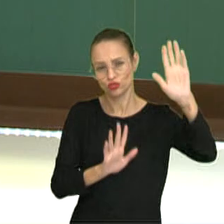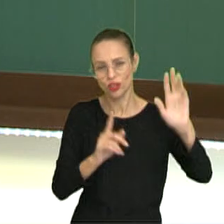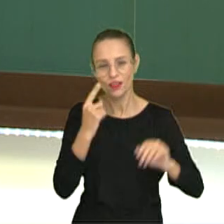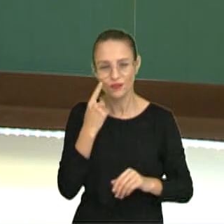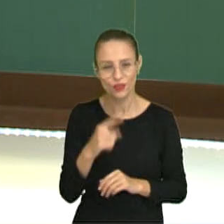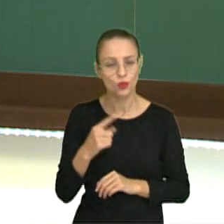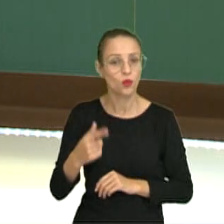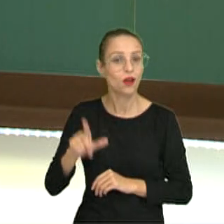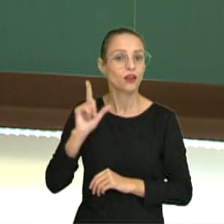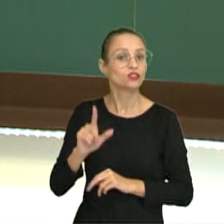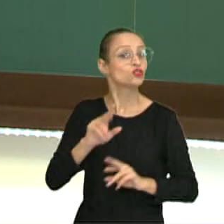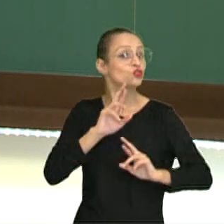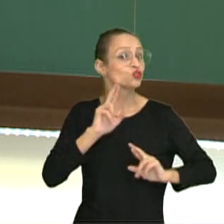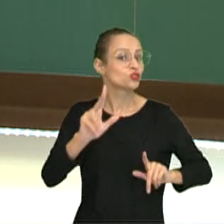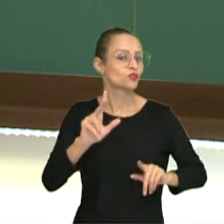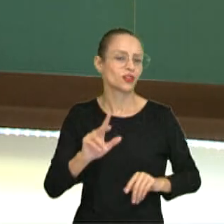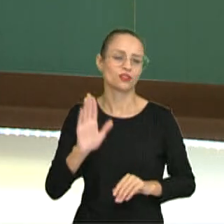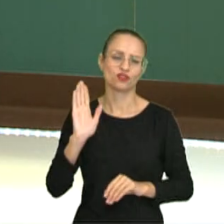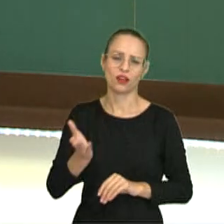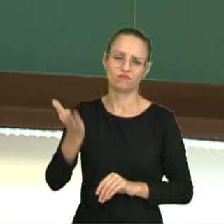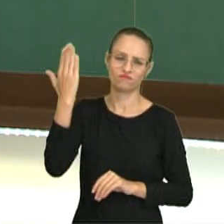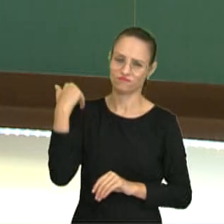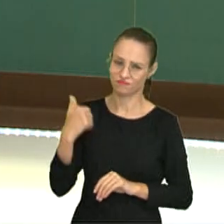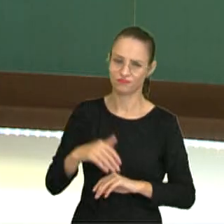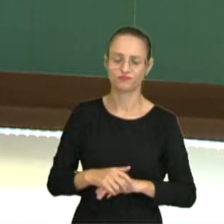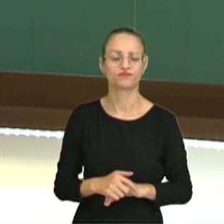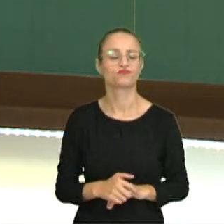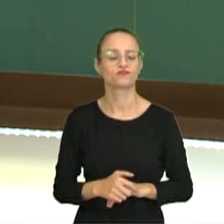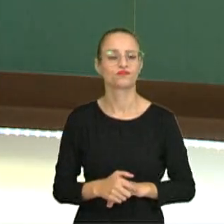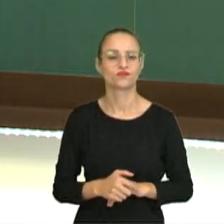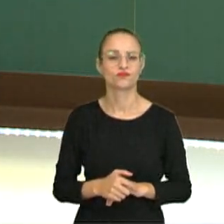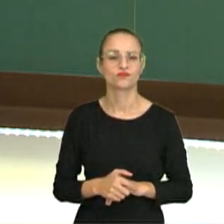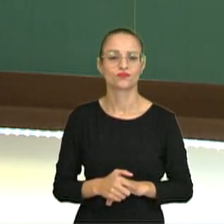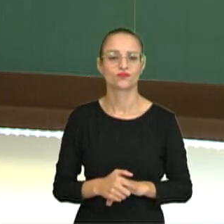visto que já era diferente desde lá do início da colonização.